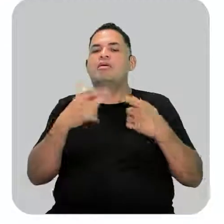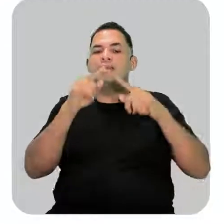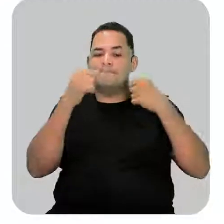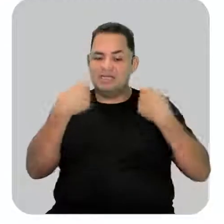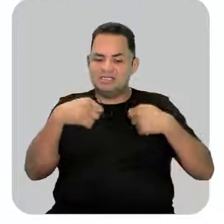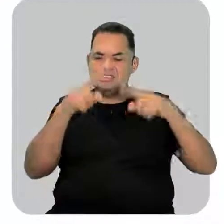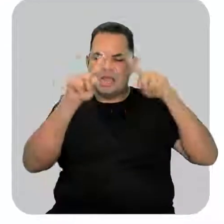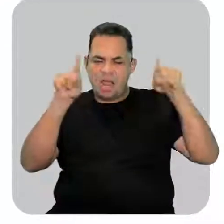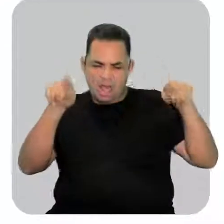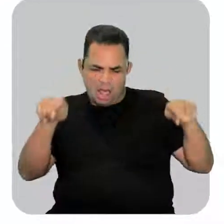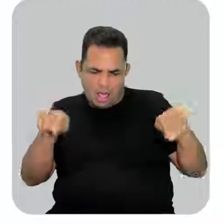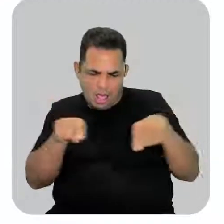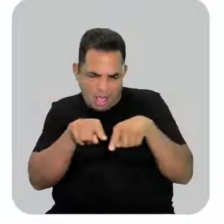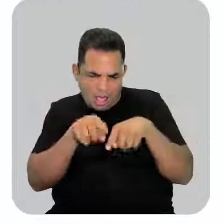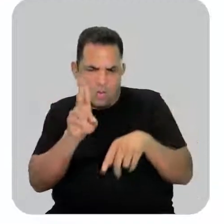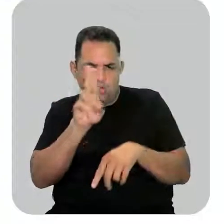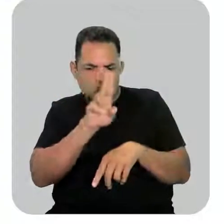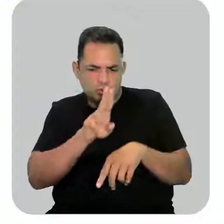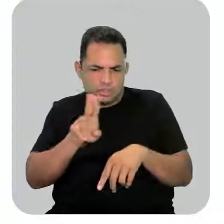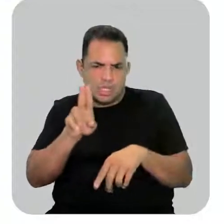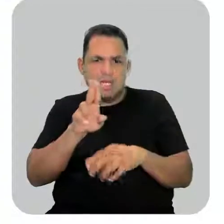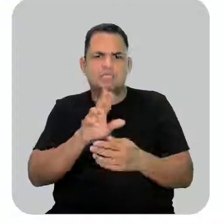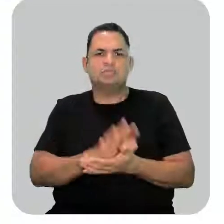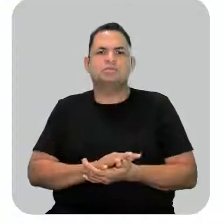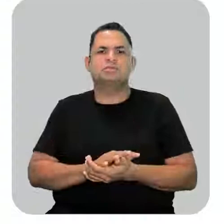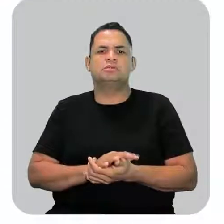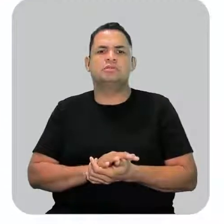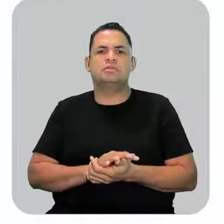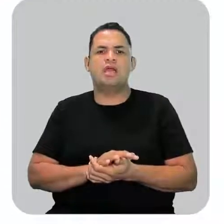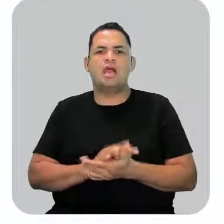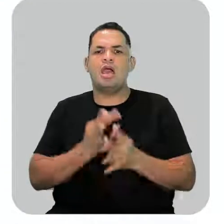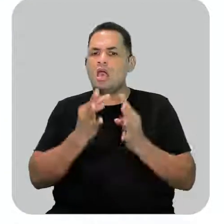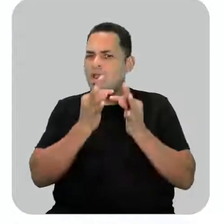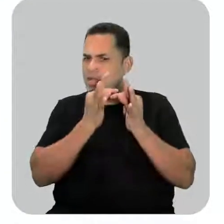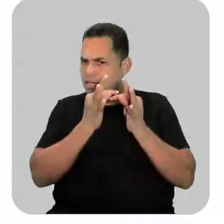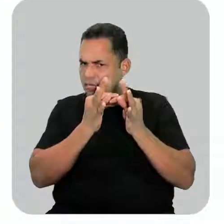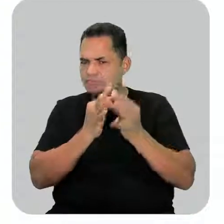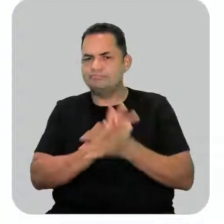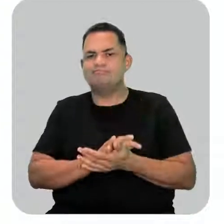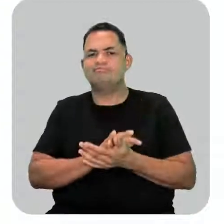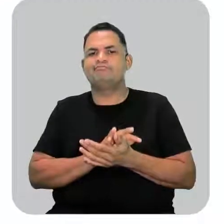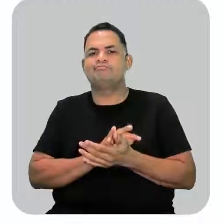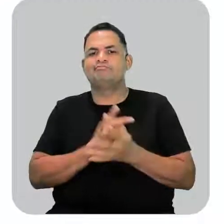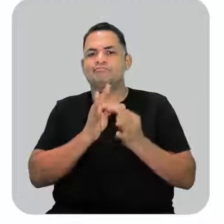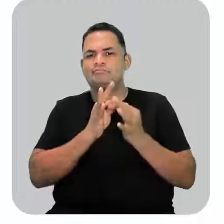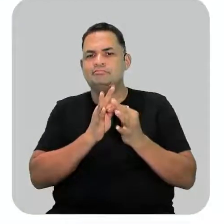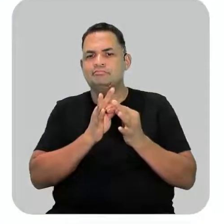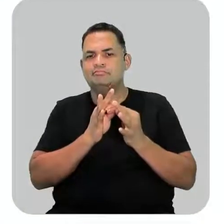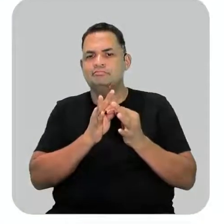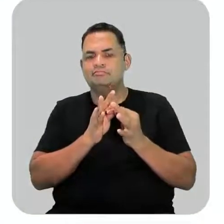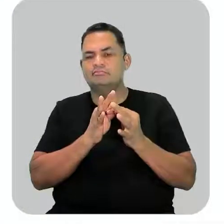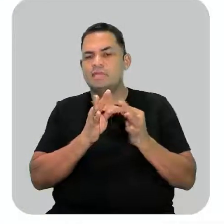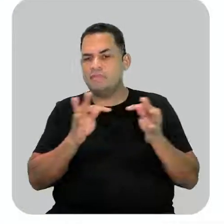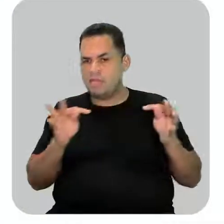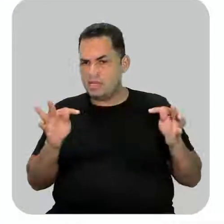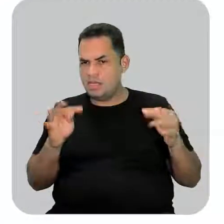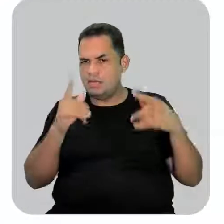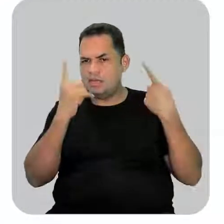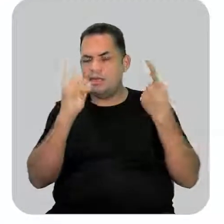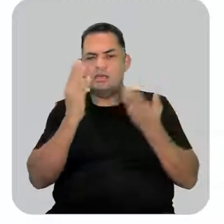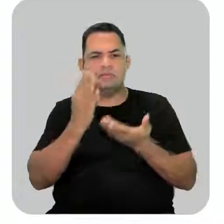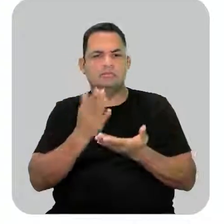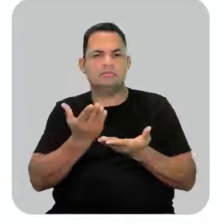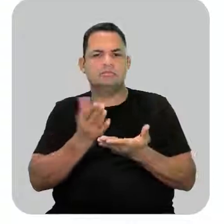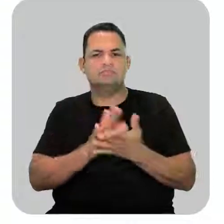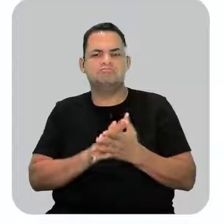para a nomenclatura oficial de todos os compostos orgânicos. Então, independente se é um álcool,